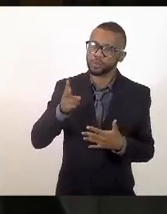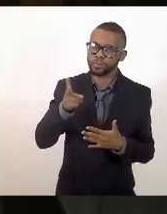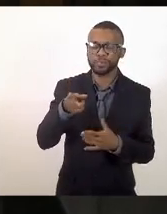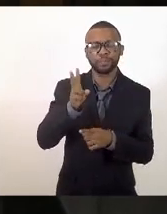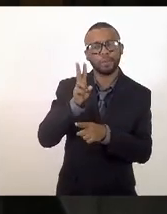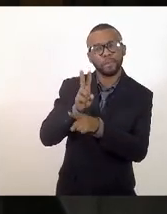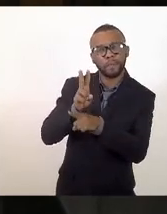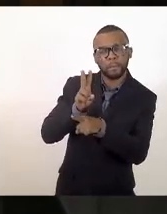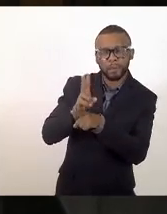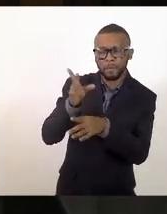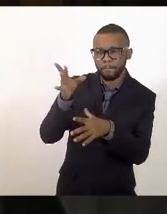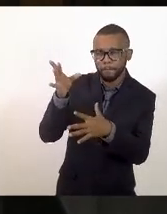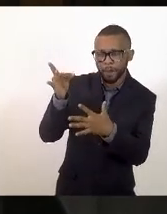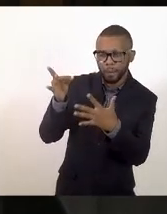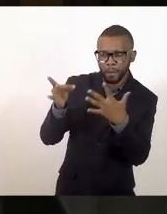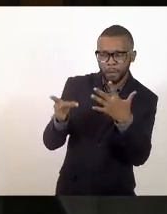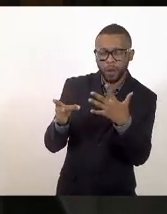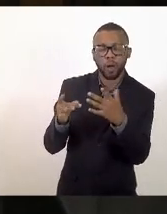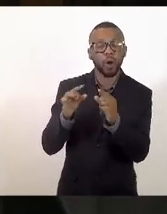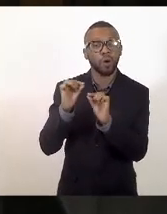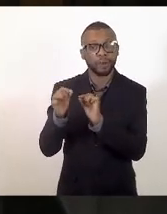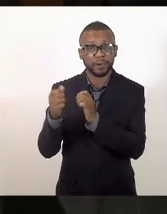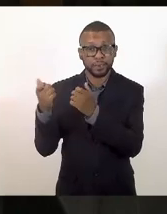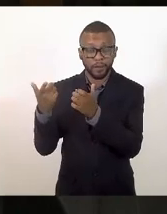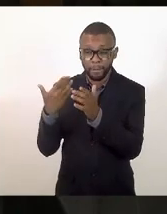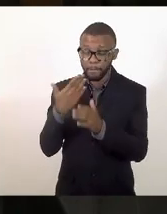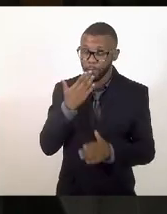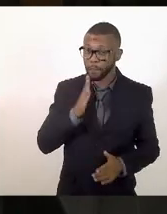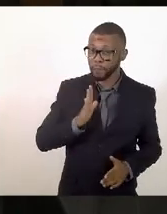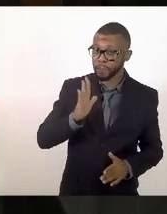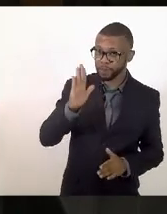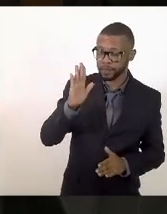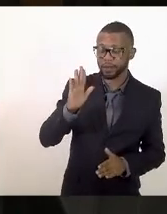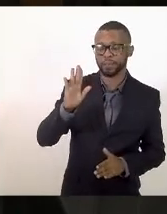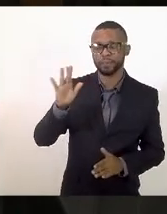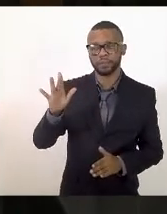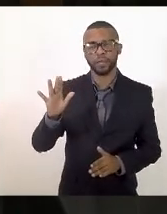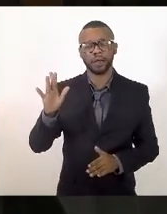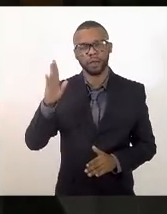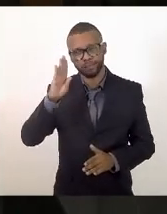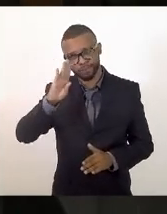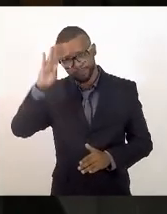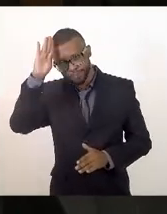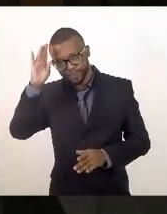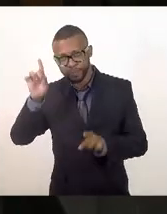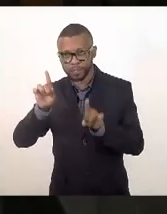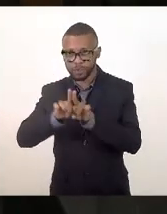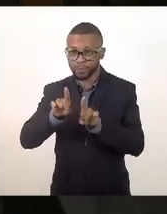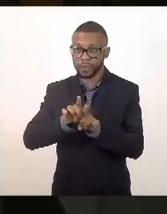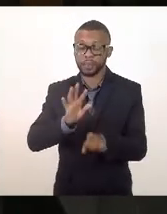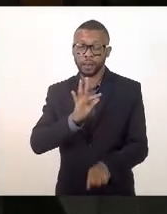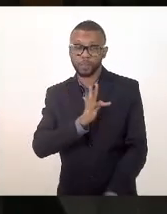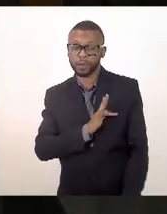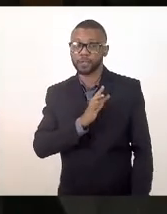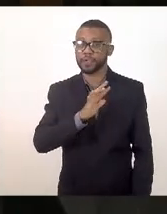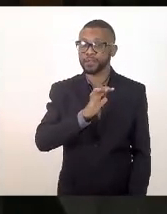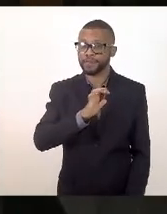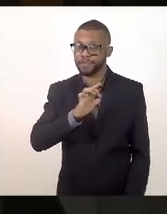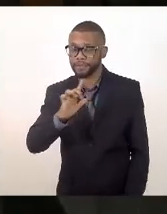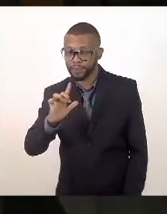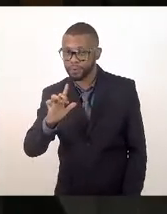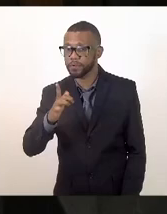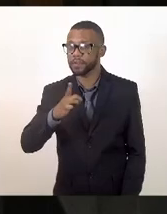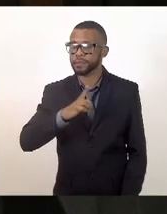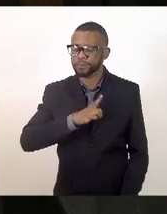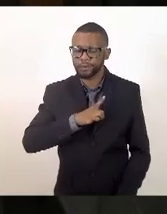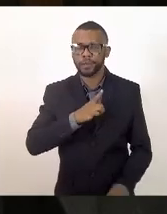Hoje realizamos do bombeiro militar, vamos realizar da Polícia Civil sua gloriosa instituição, que teve a honra de ter Vossa